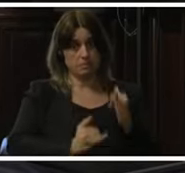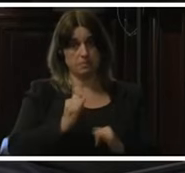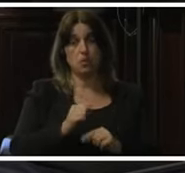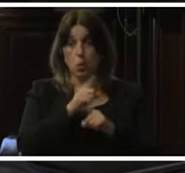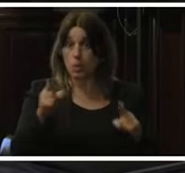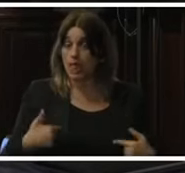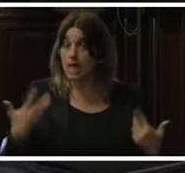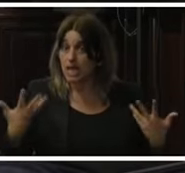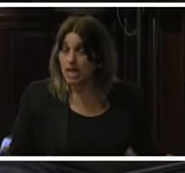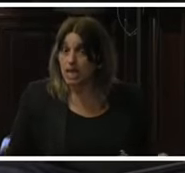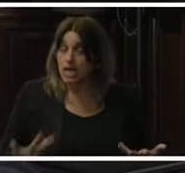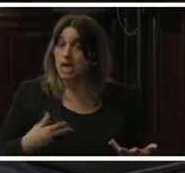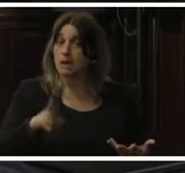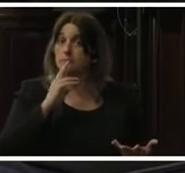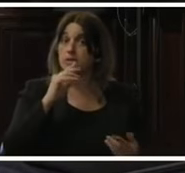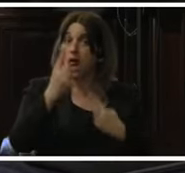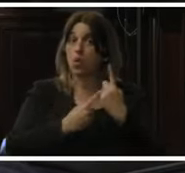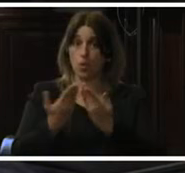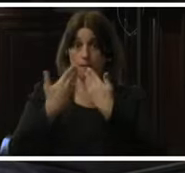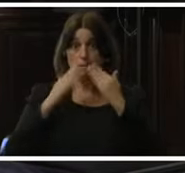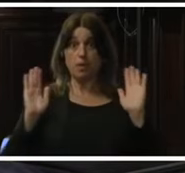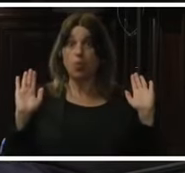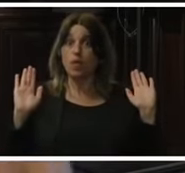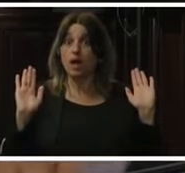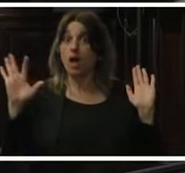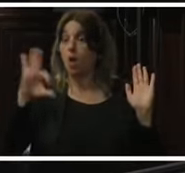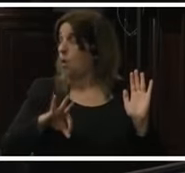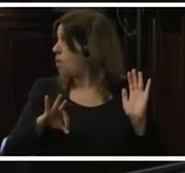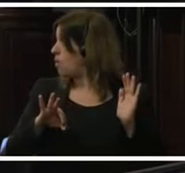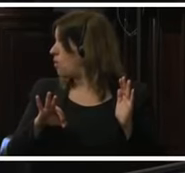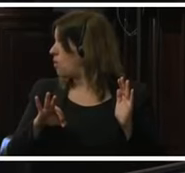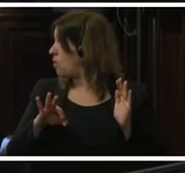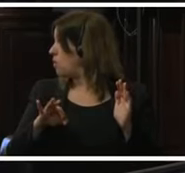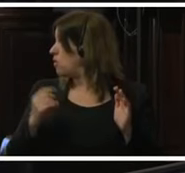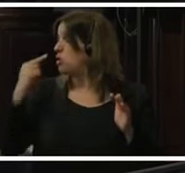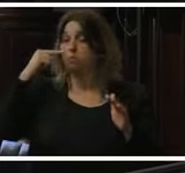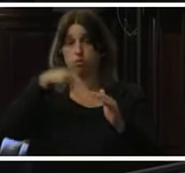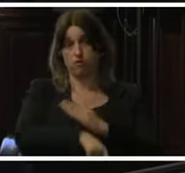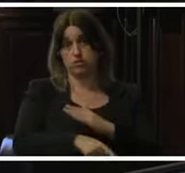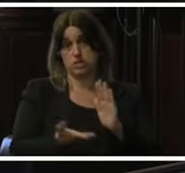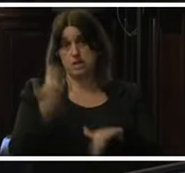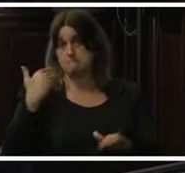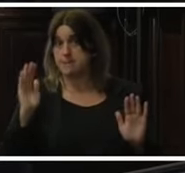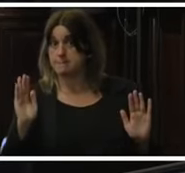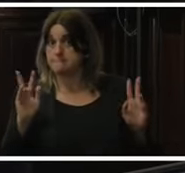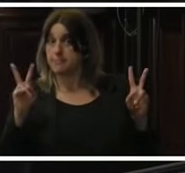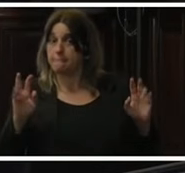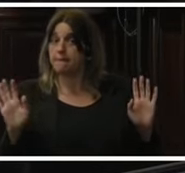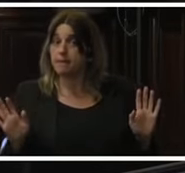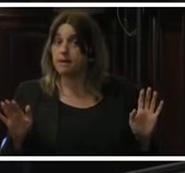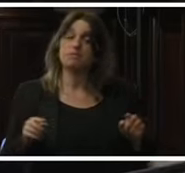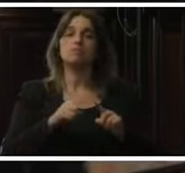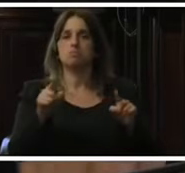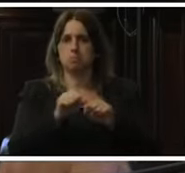querem responder a uma pergunta plantadas ou profundis armazém alguns dos temas relatados na